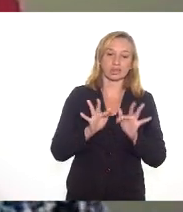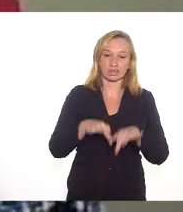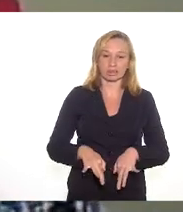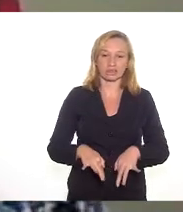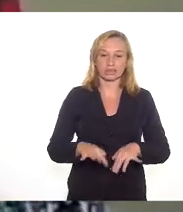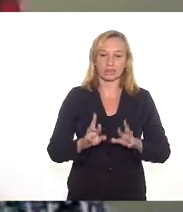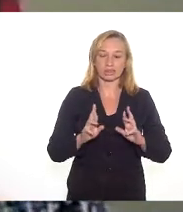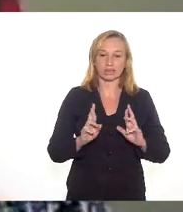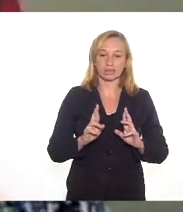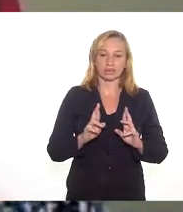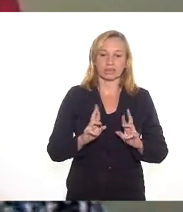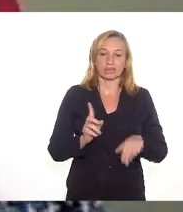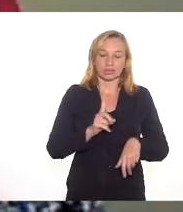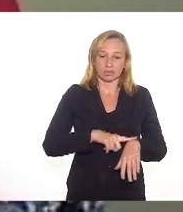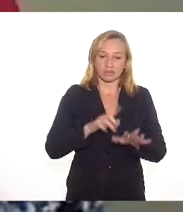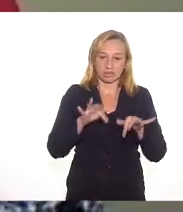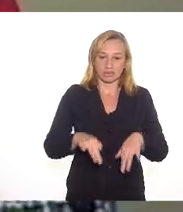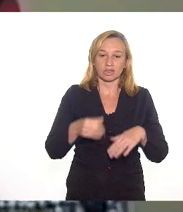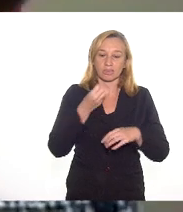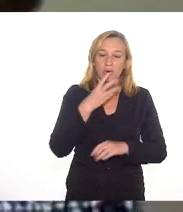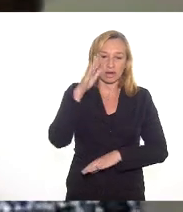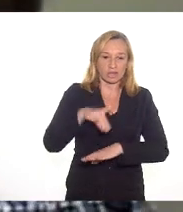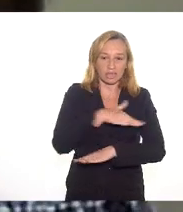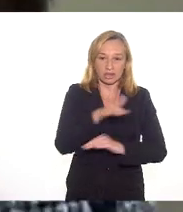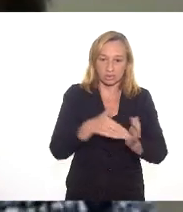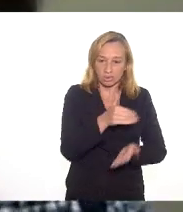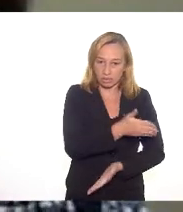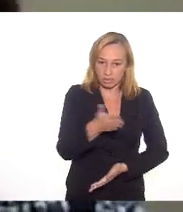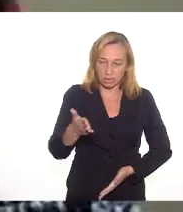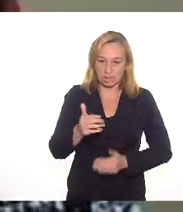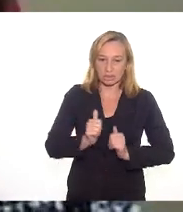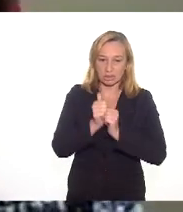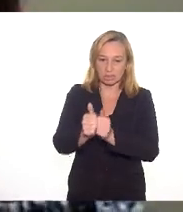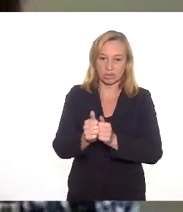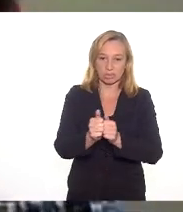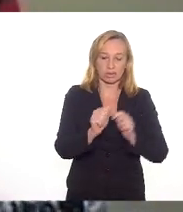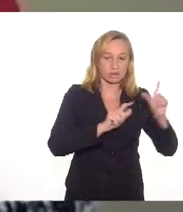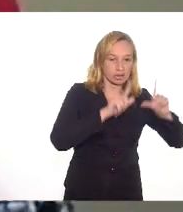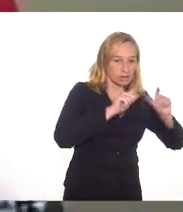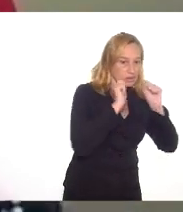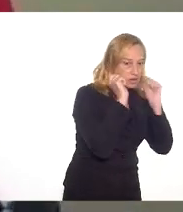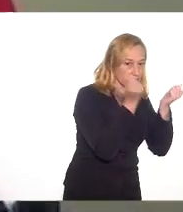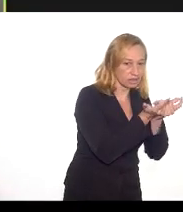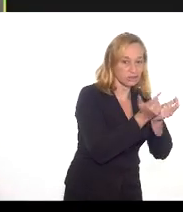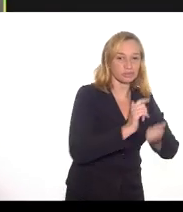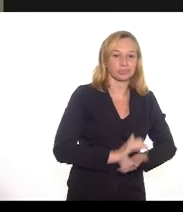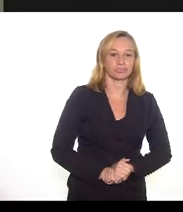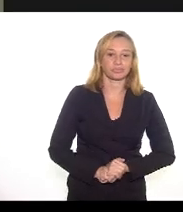encerrado o expediente final. Boa tarde a todas e todos que nos acompanham pela TV Alerj.